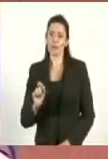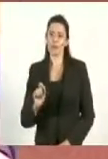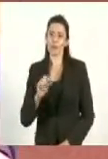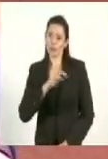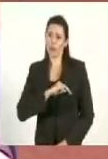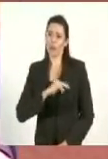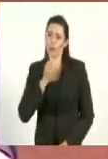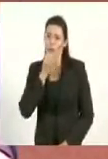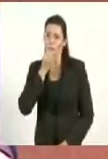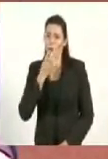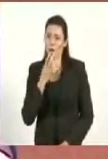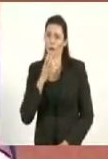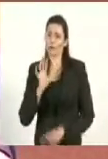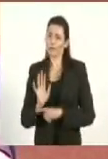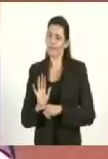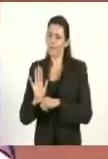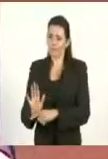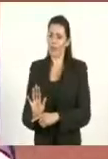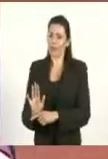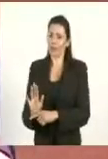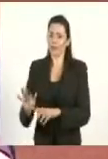defesa. Hoje, participarei